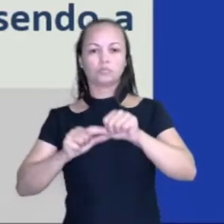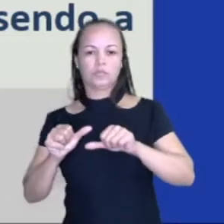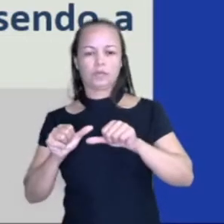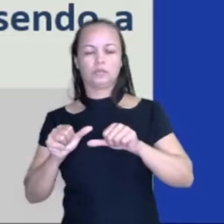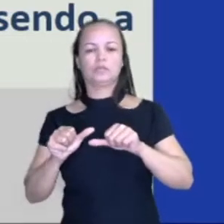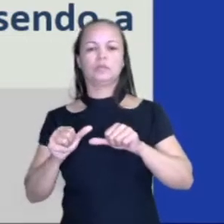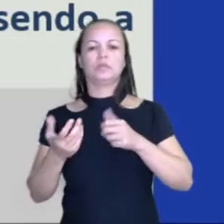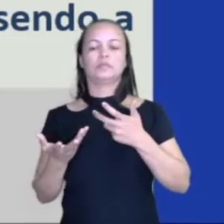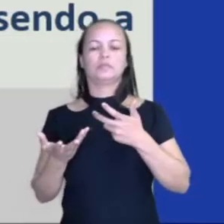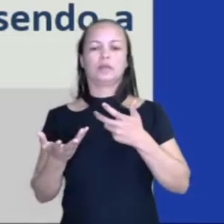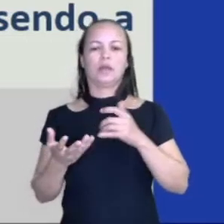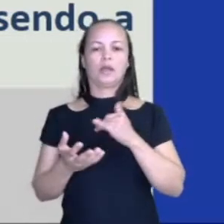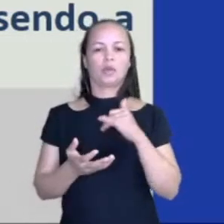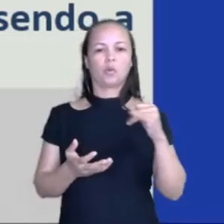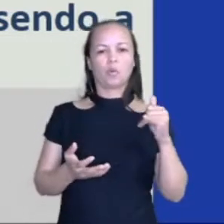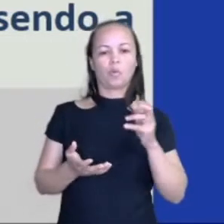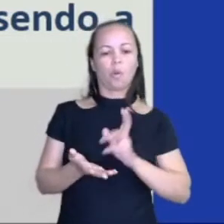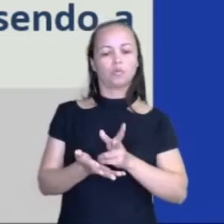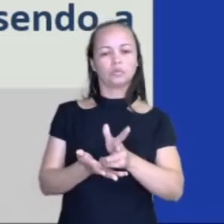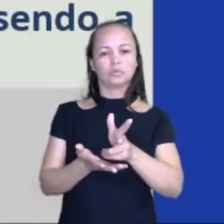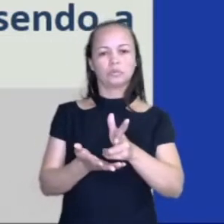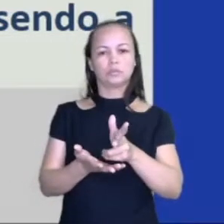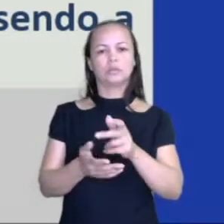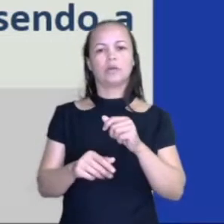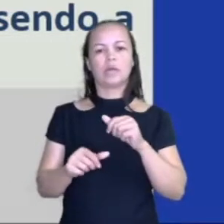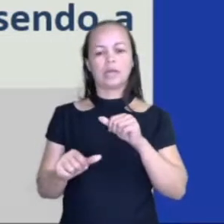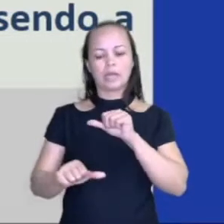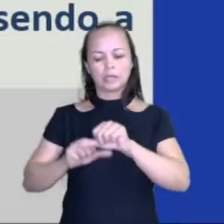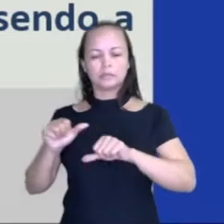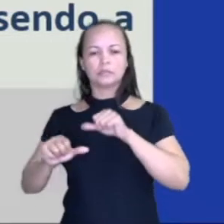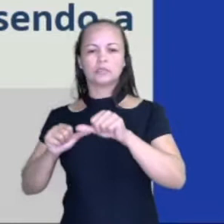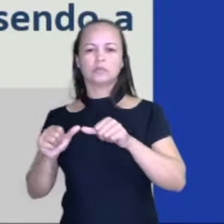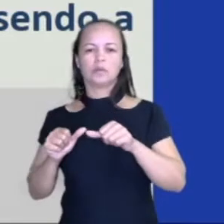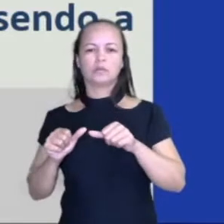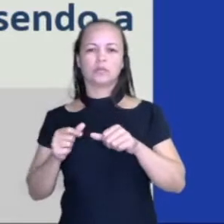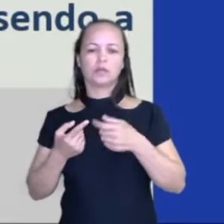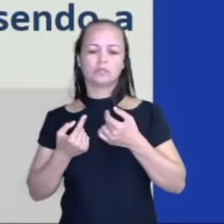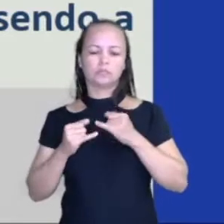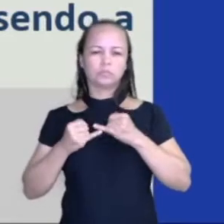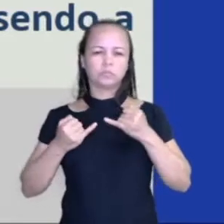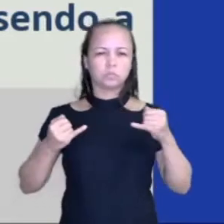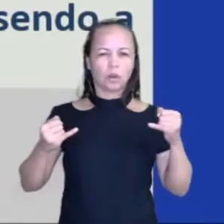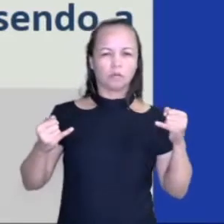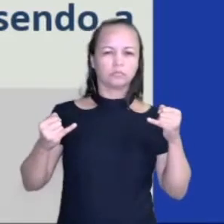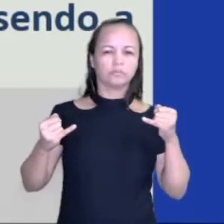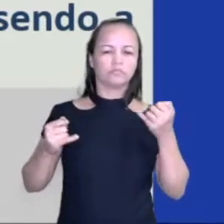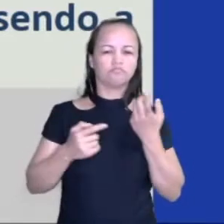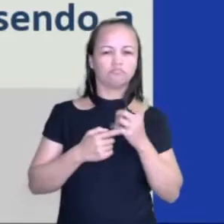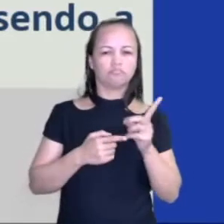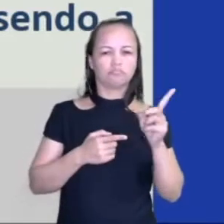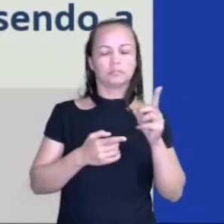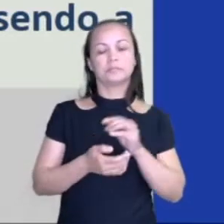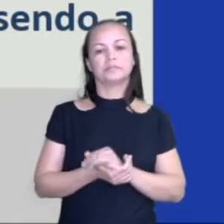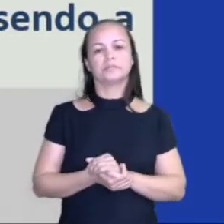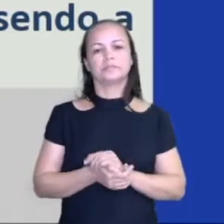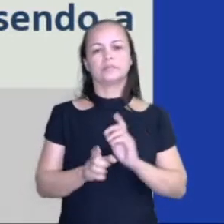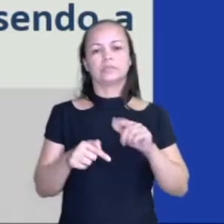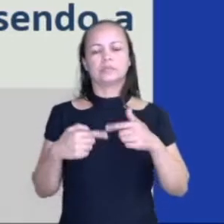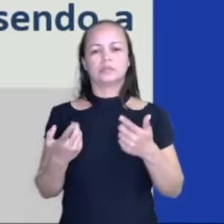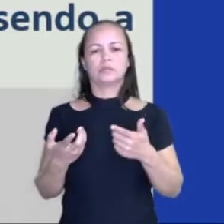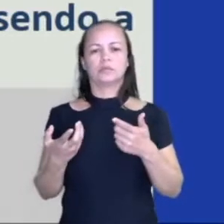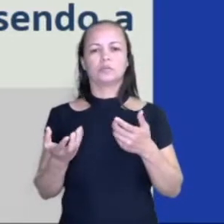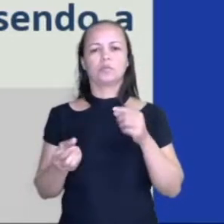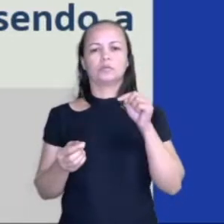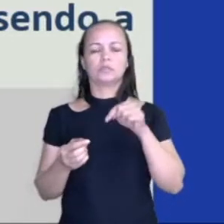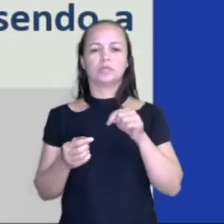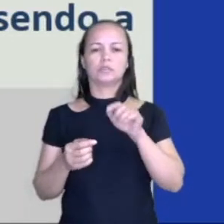corrente contínua sendo capaz de ser transportada por longas distâncias em então portanto